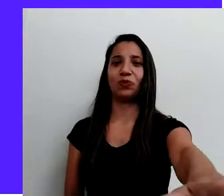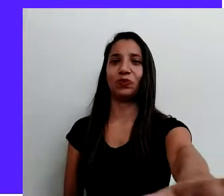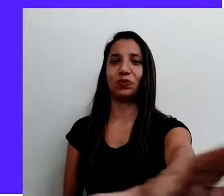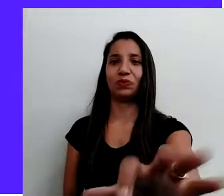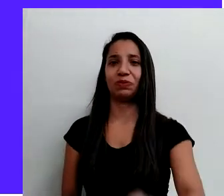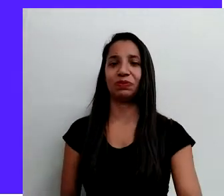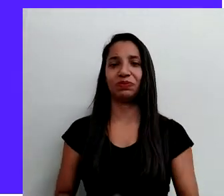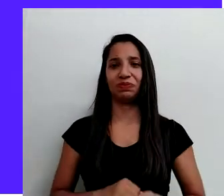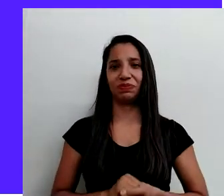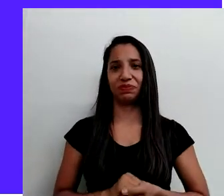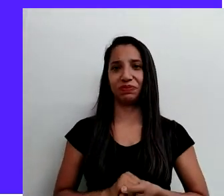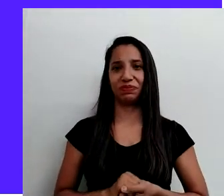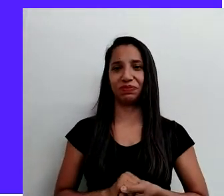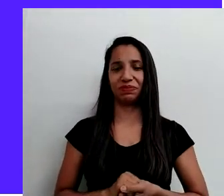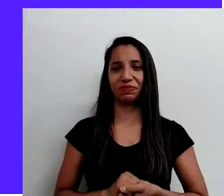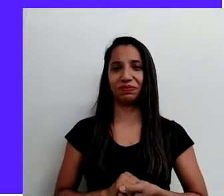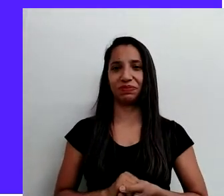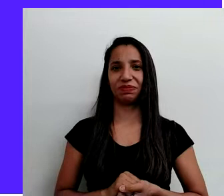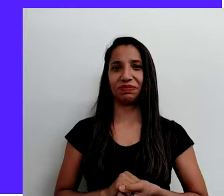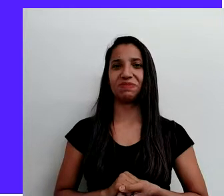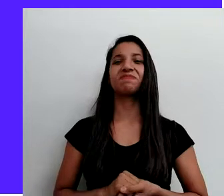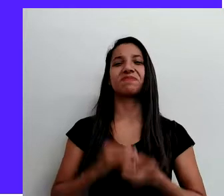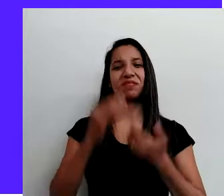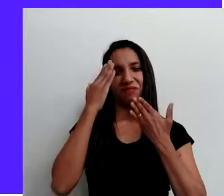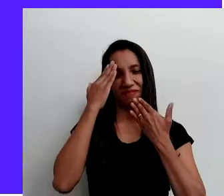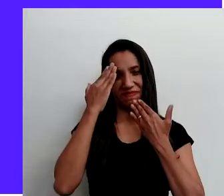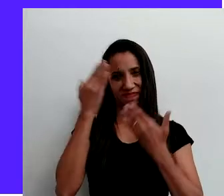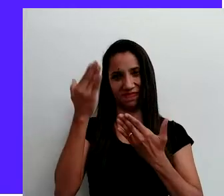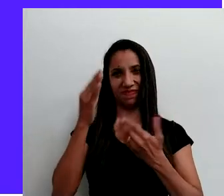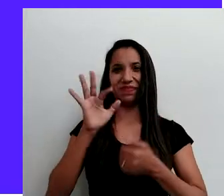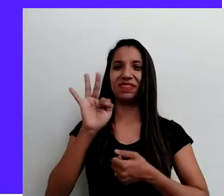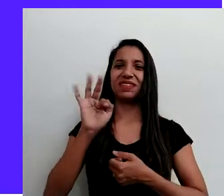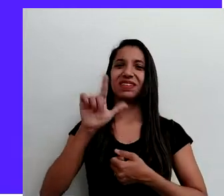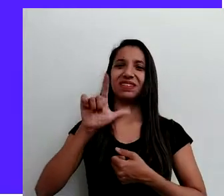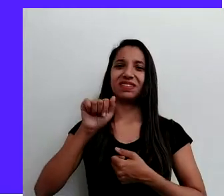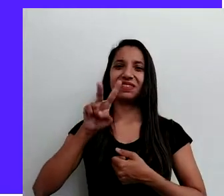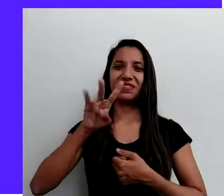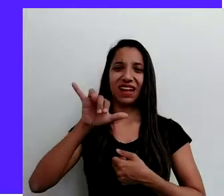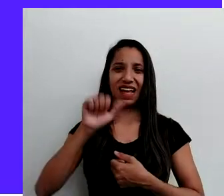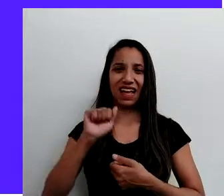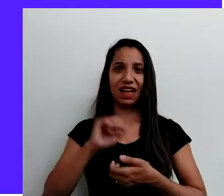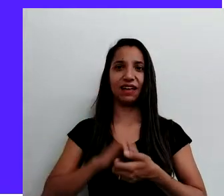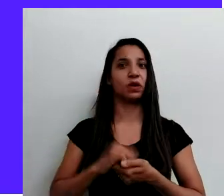Obrigado, Flávia. Vamos tentar extrair um pouco da sua experiência, 30 anos de experiência, nos próximos